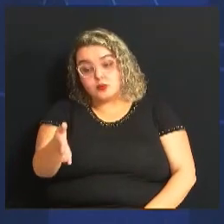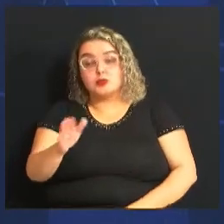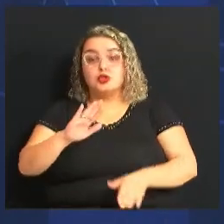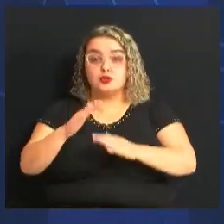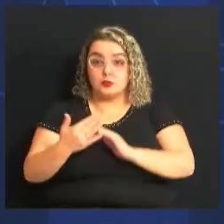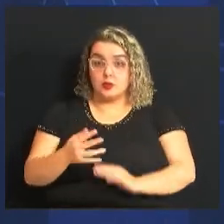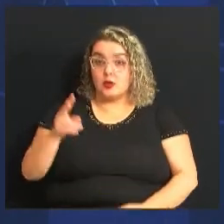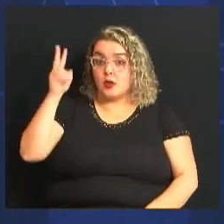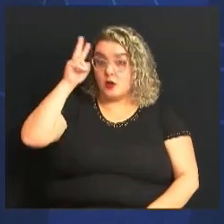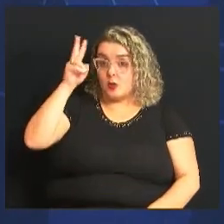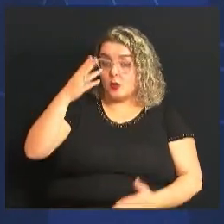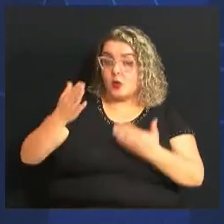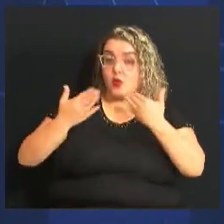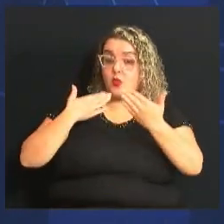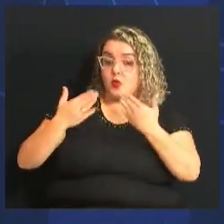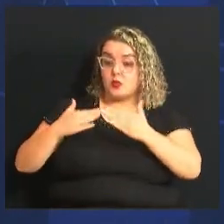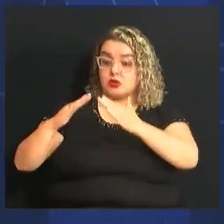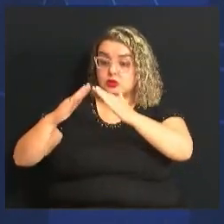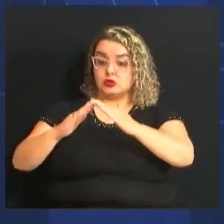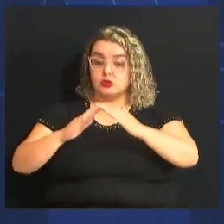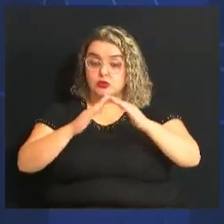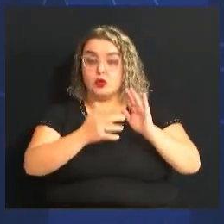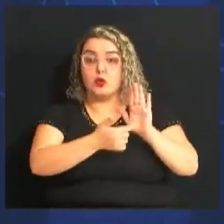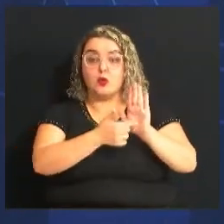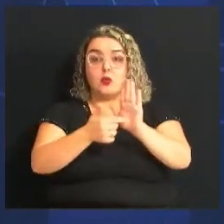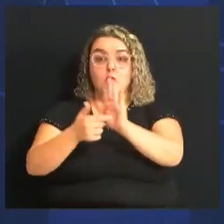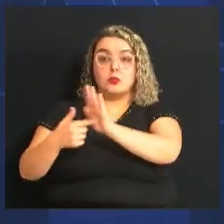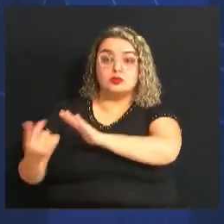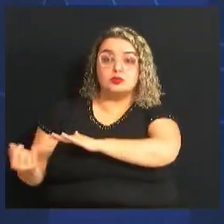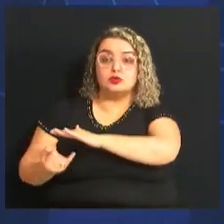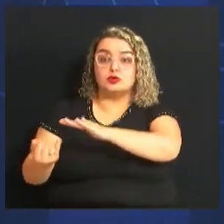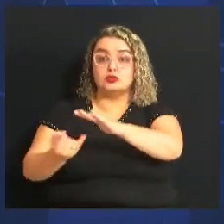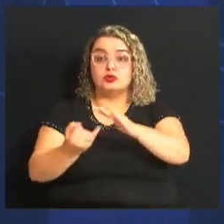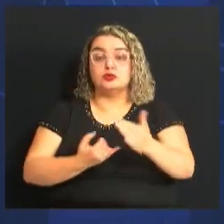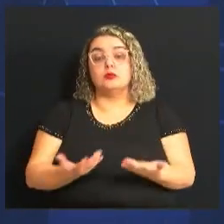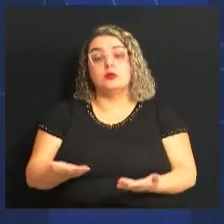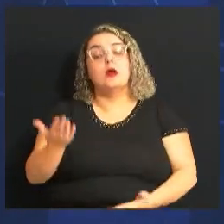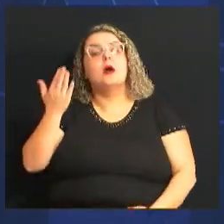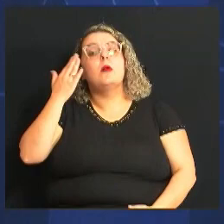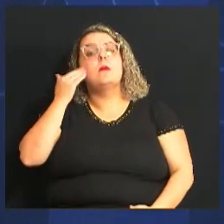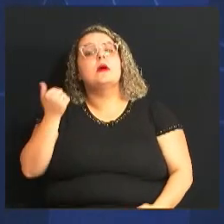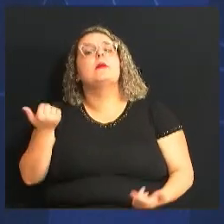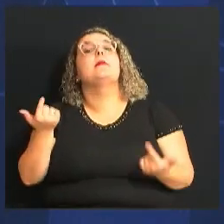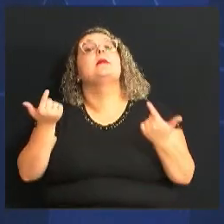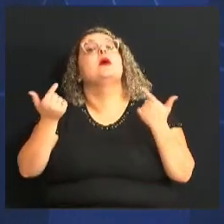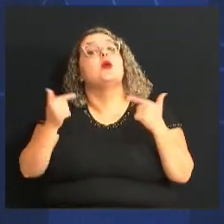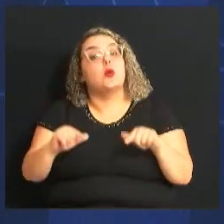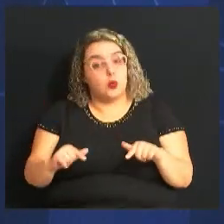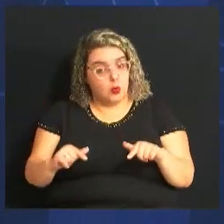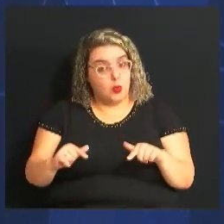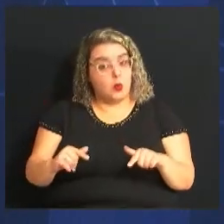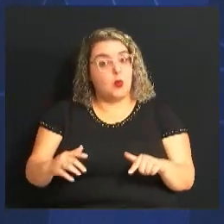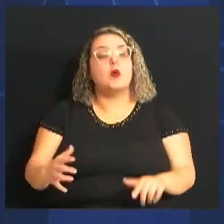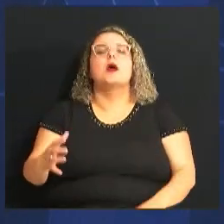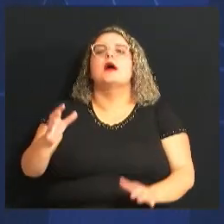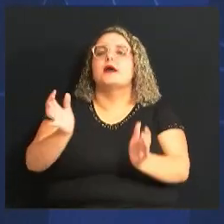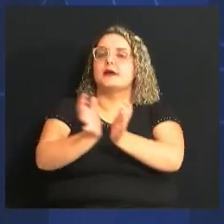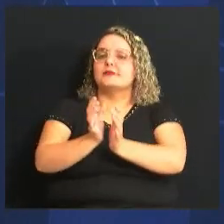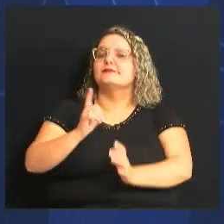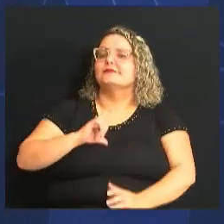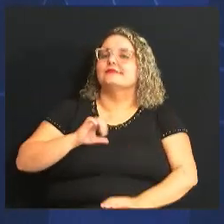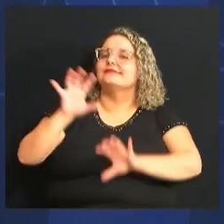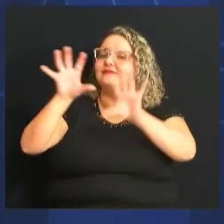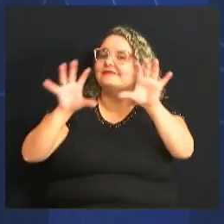história, conversar com os moradores, mostrar instituições e para saber onde a nossa equipe está, mapa na tela.